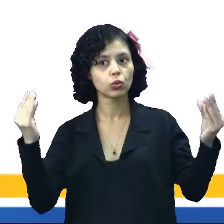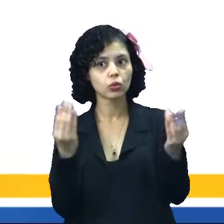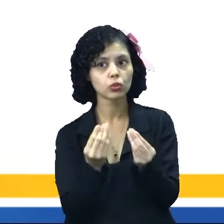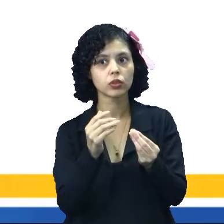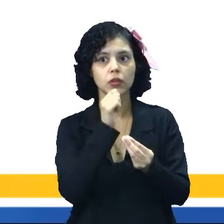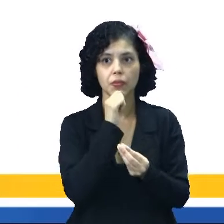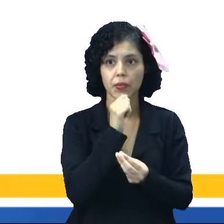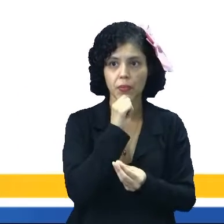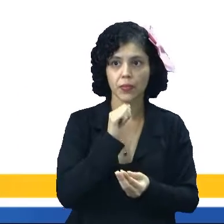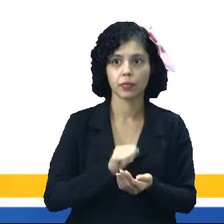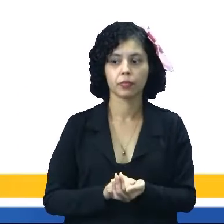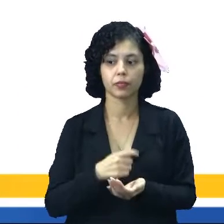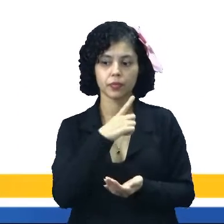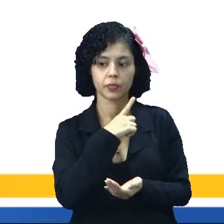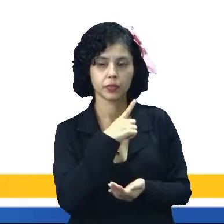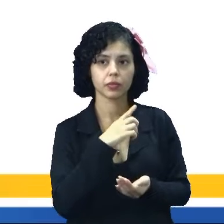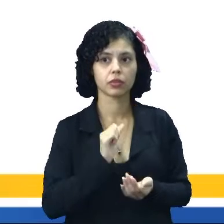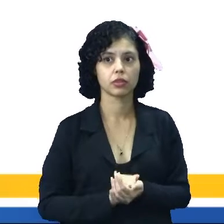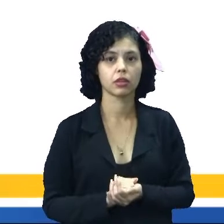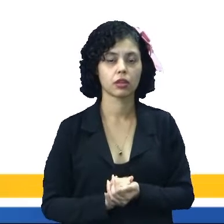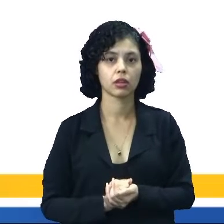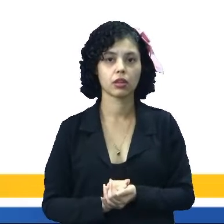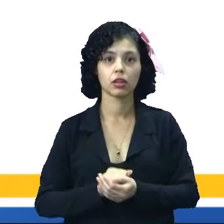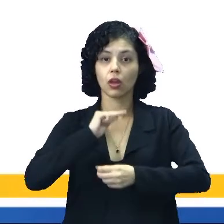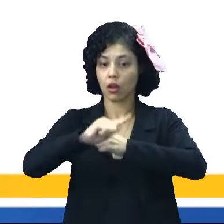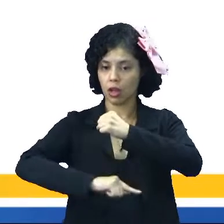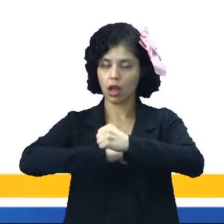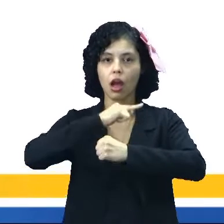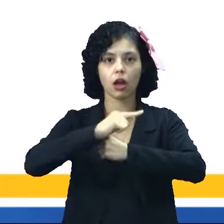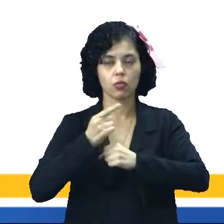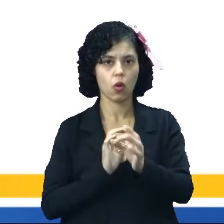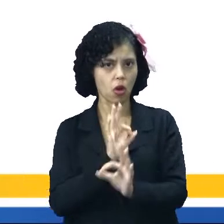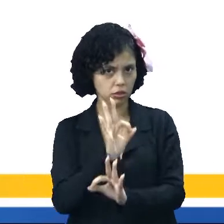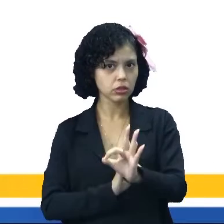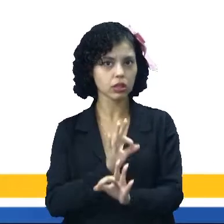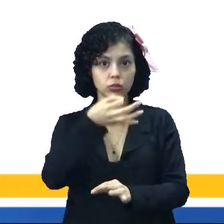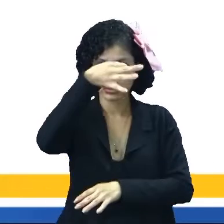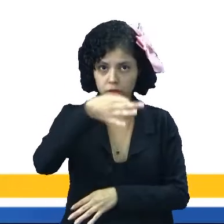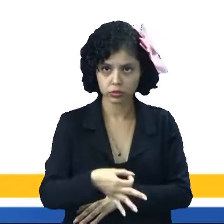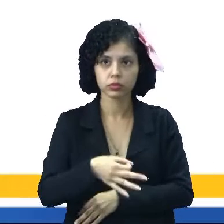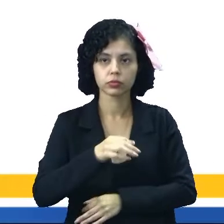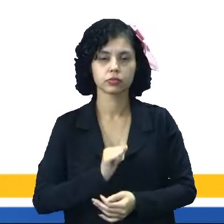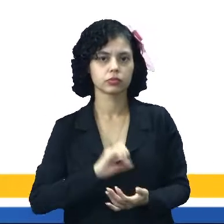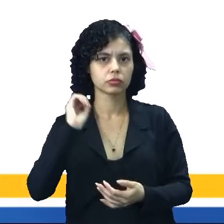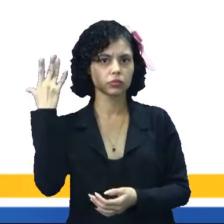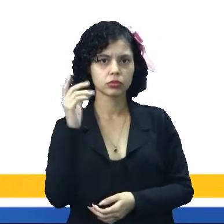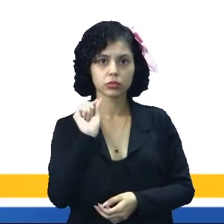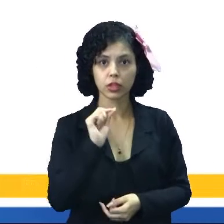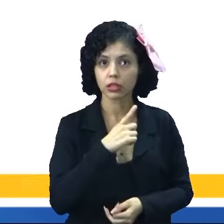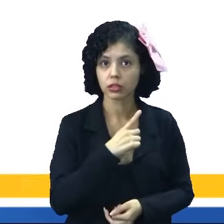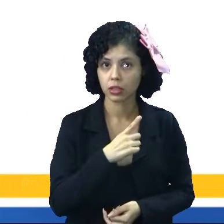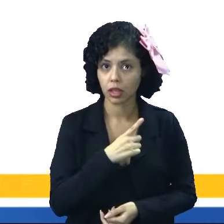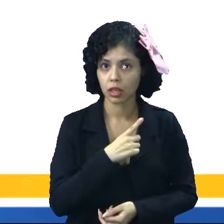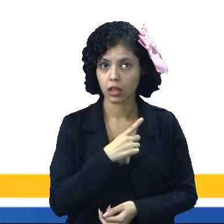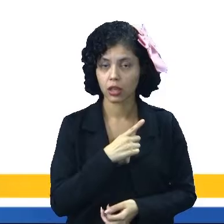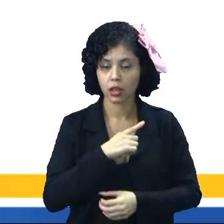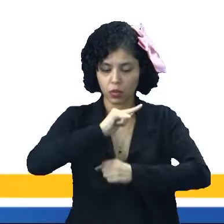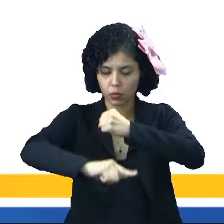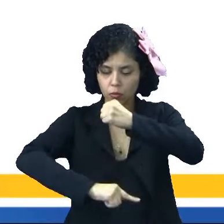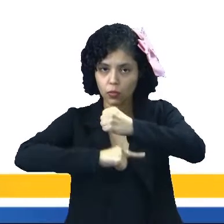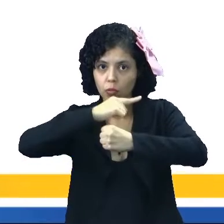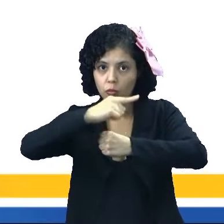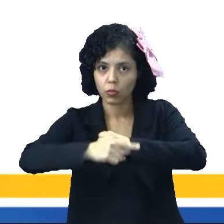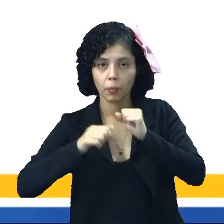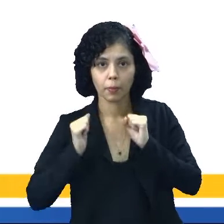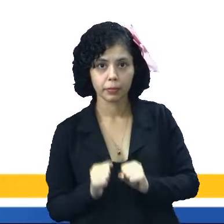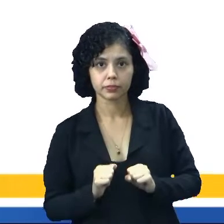estruturas possuem um número de átomos, e esses átomos estão bem organizados. E aí o que acontece? Existe uma região do átomo que